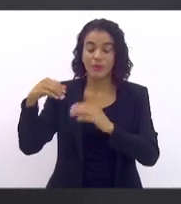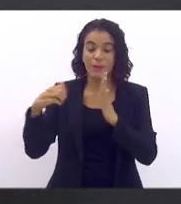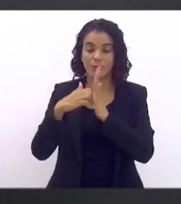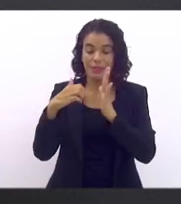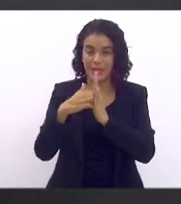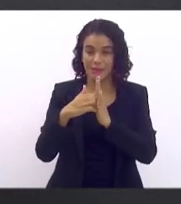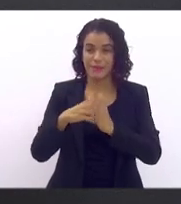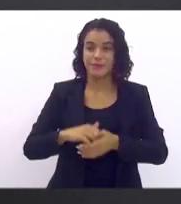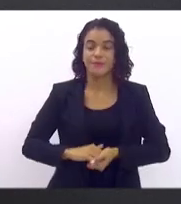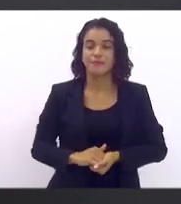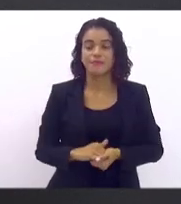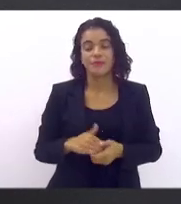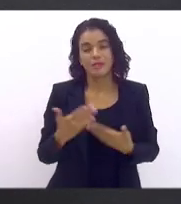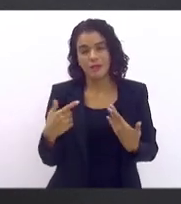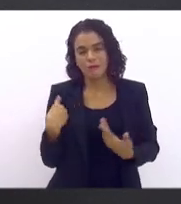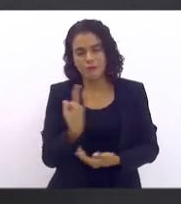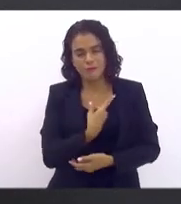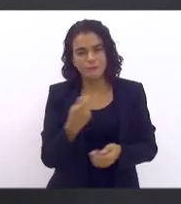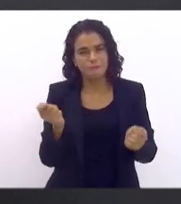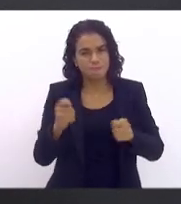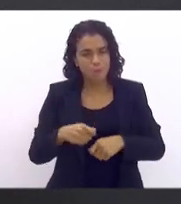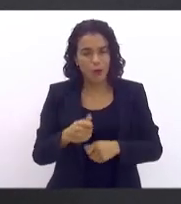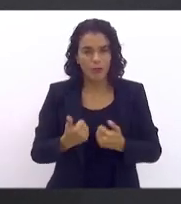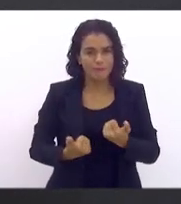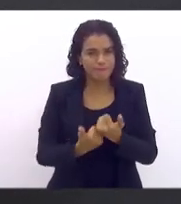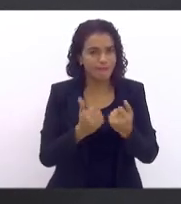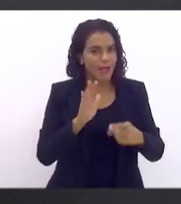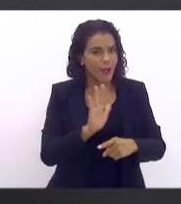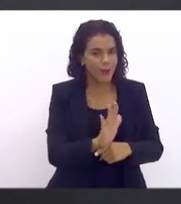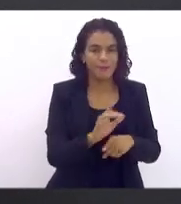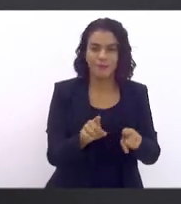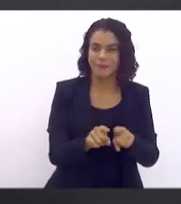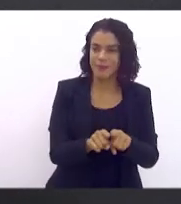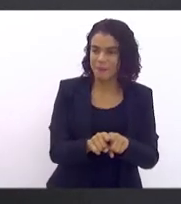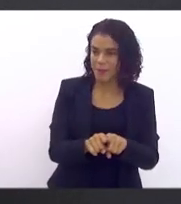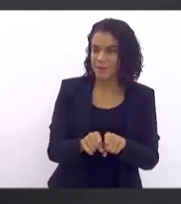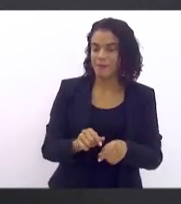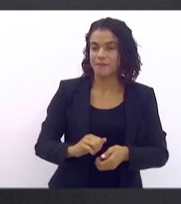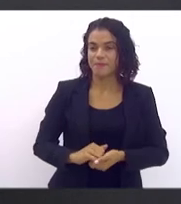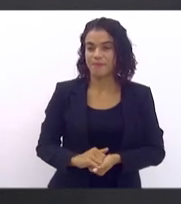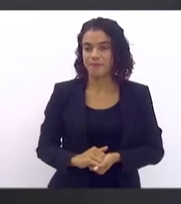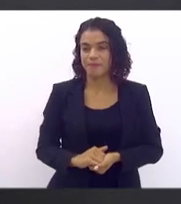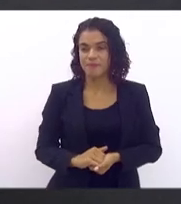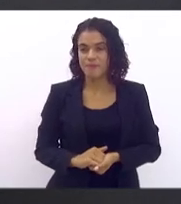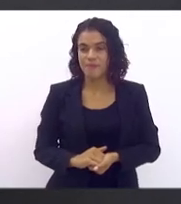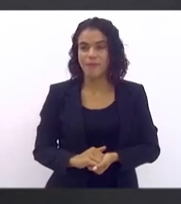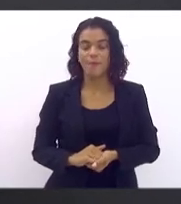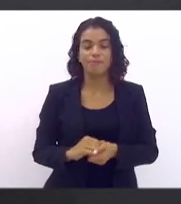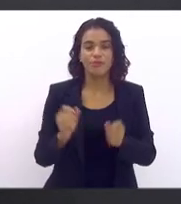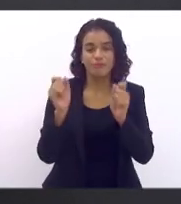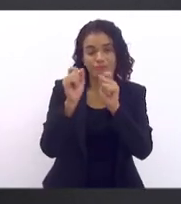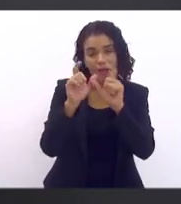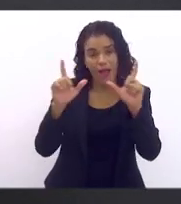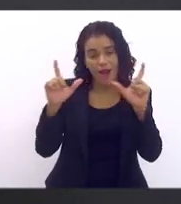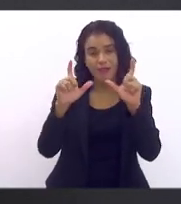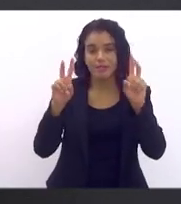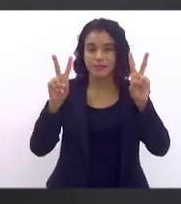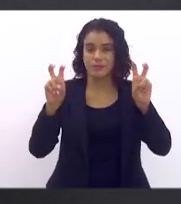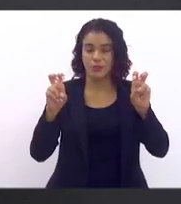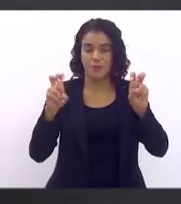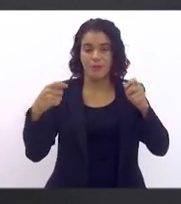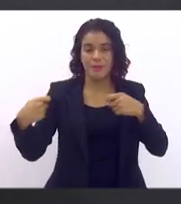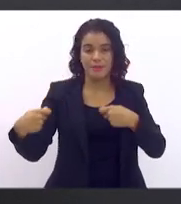que a gente pode, de alguma maneira, estar contribuindo também para isso, né? De alertar sobre a